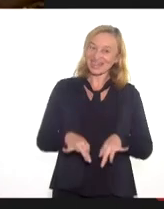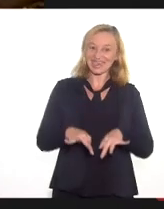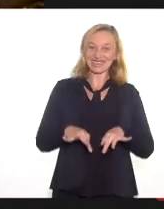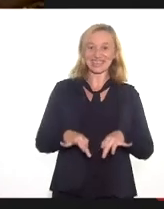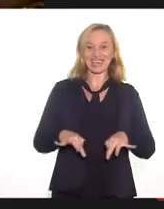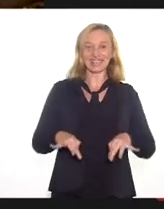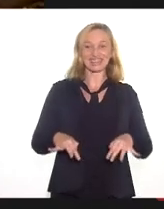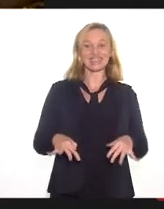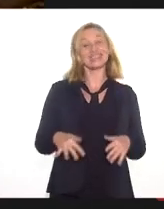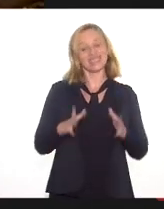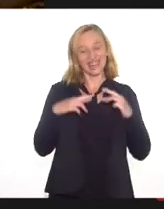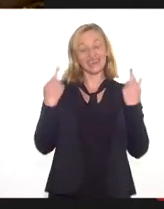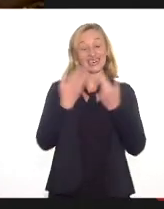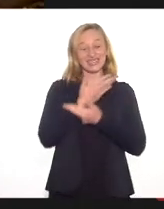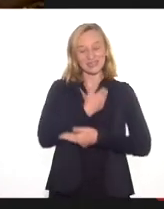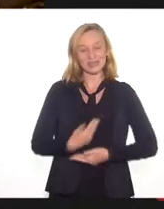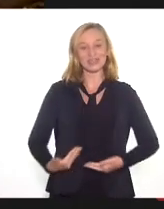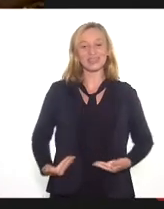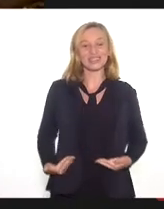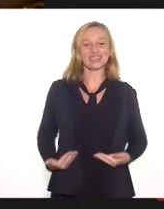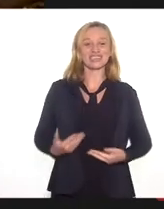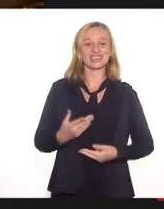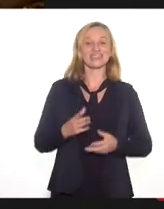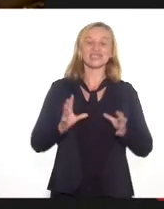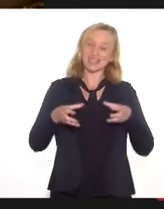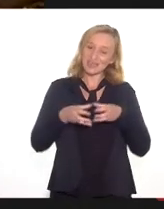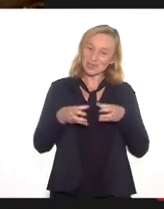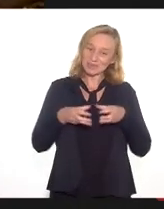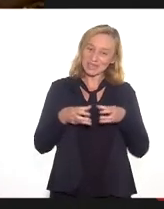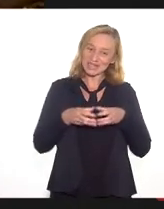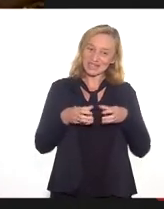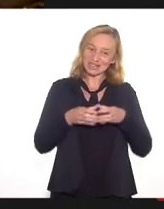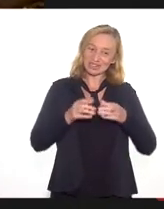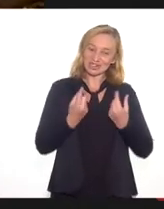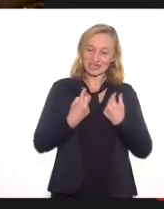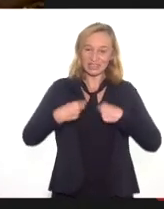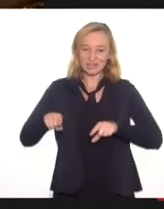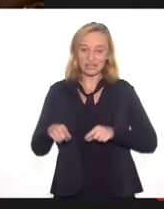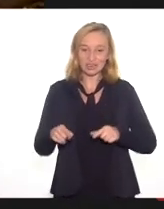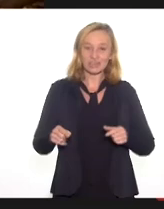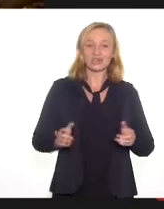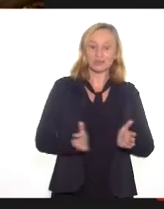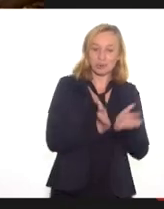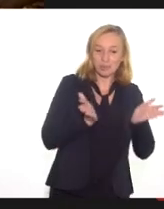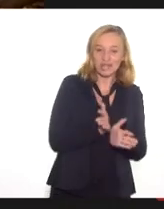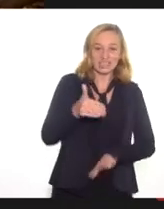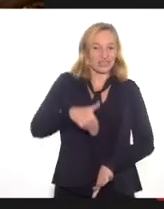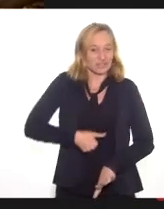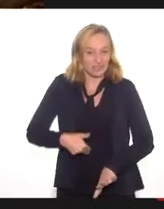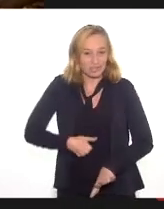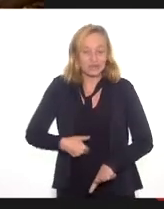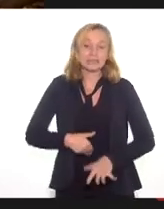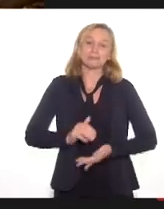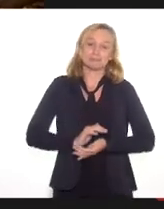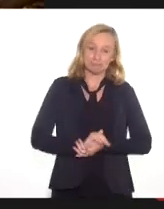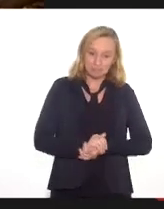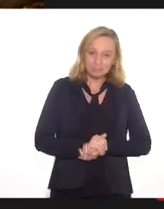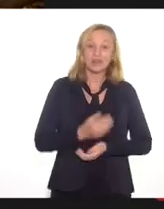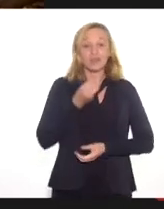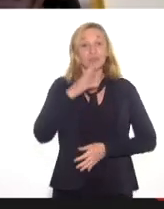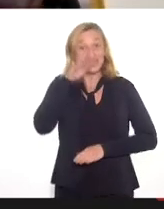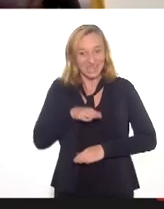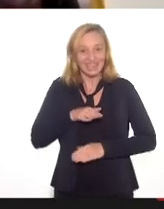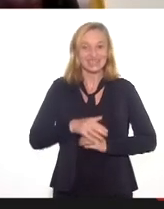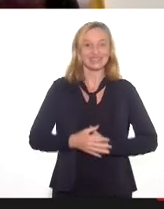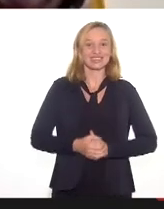a presente audiência pública da comissão de enfrentamento à miséria e combate à extrema pobreza boa